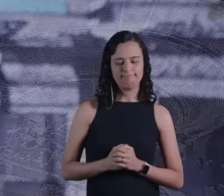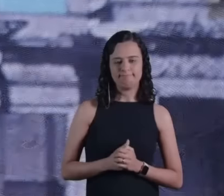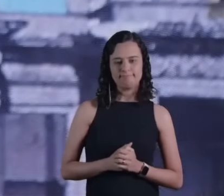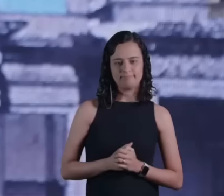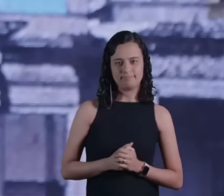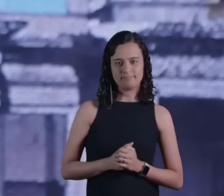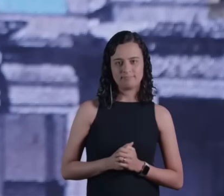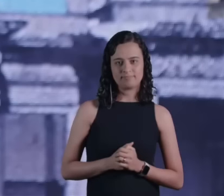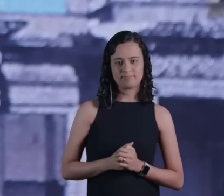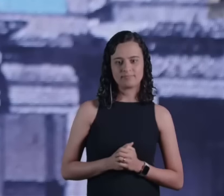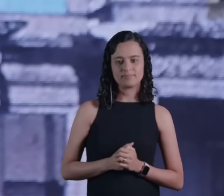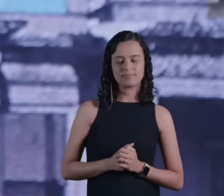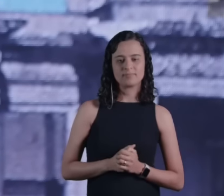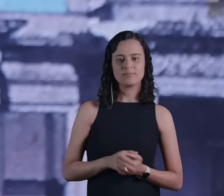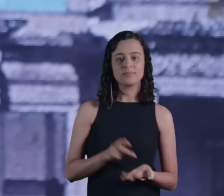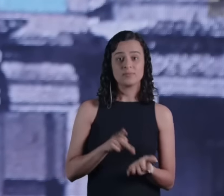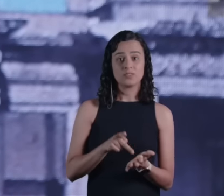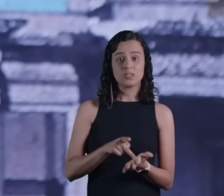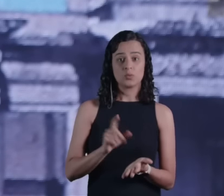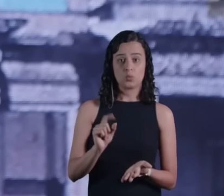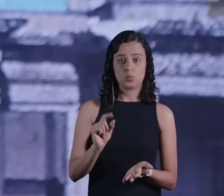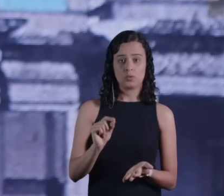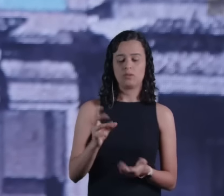A terceira verdade a gente vê aqui que